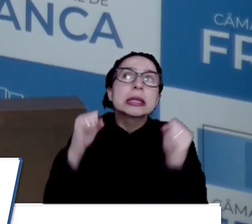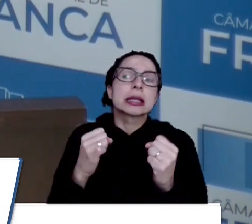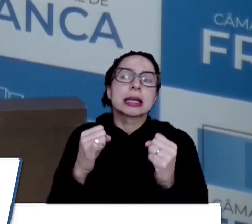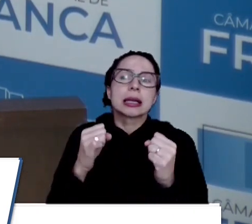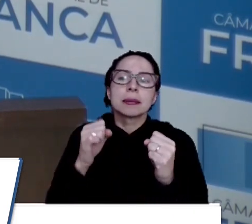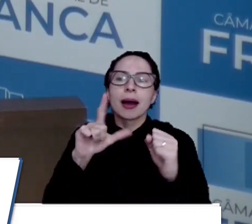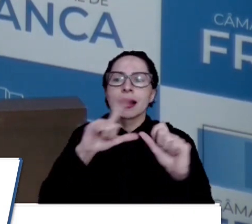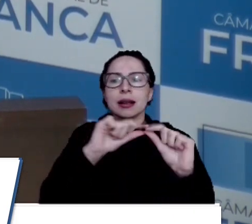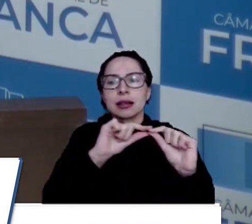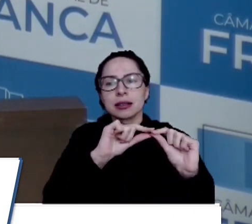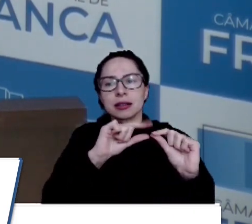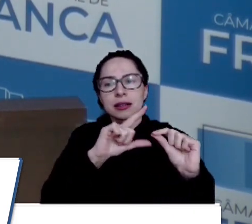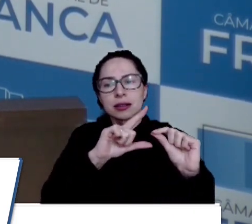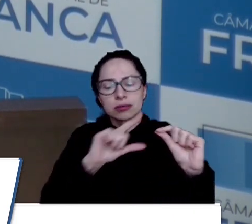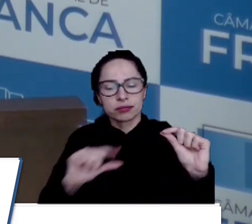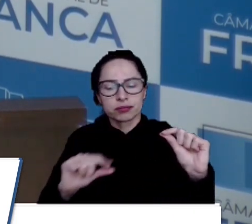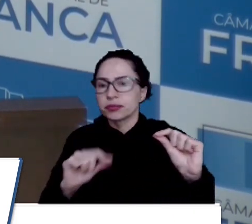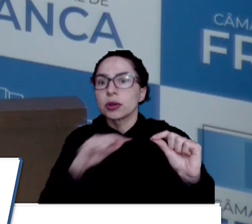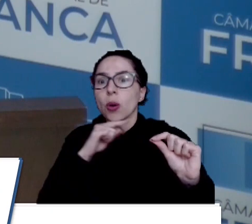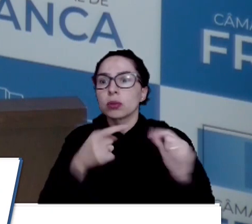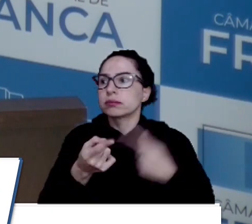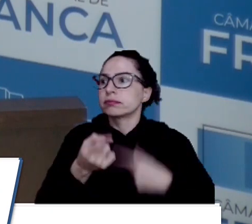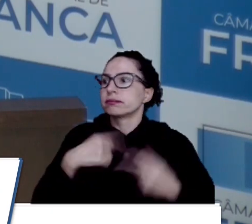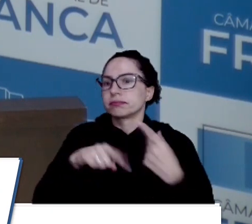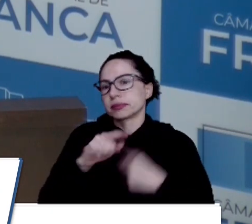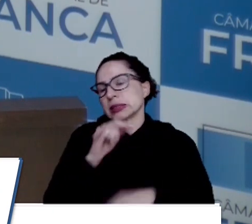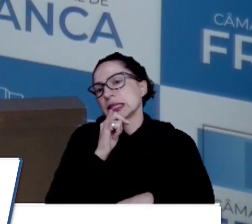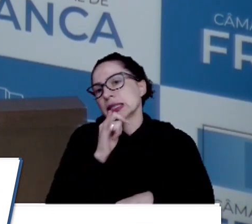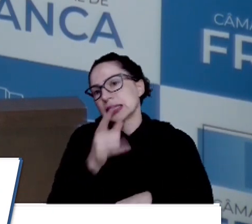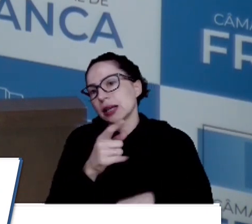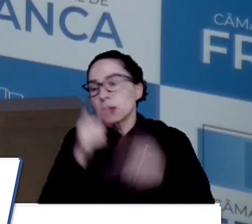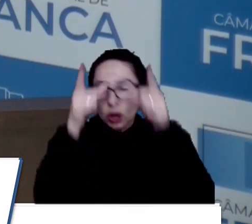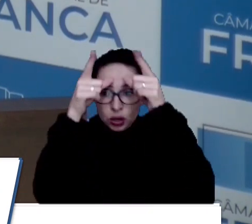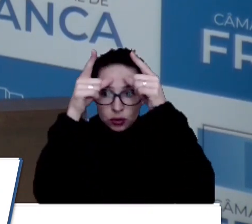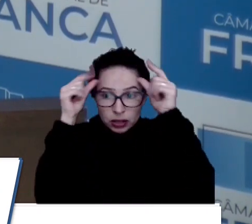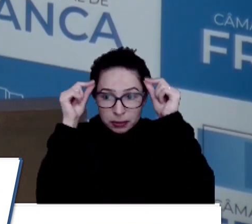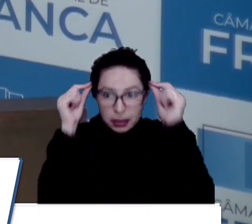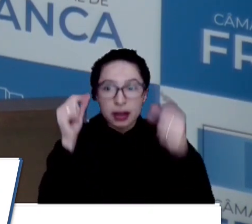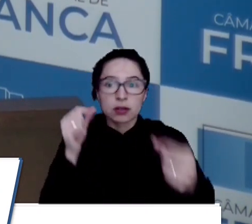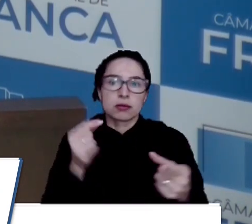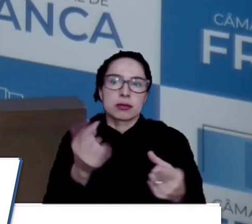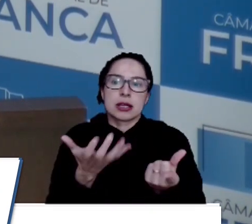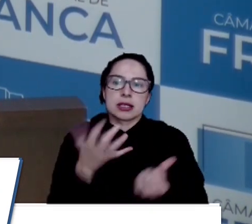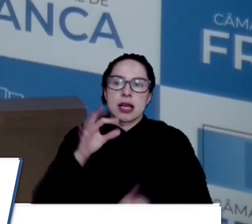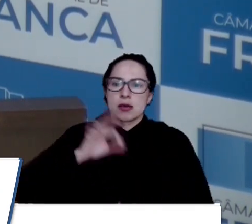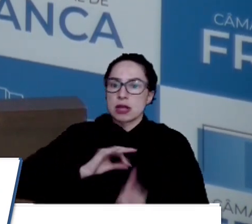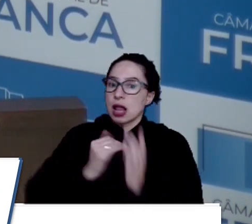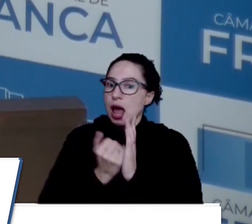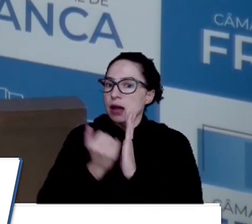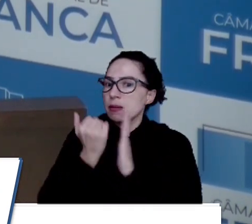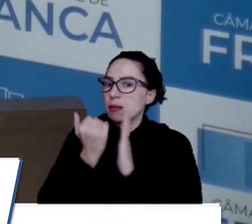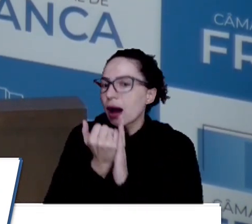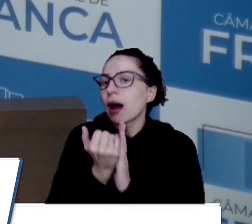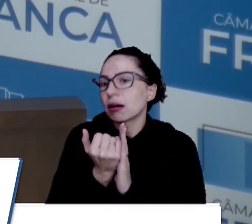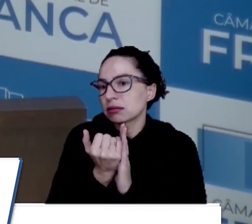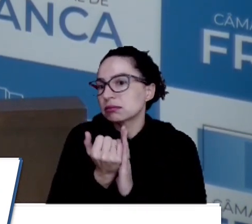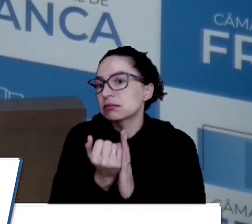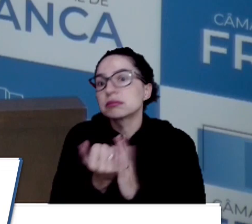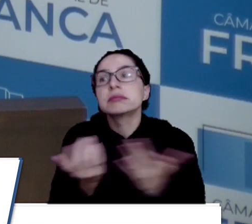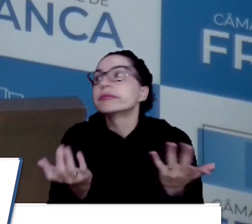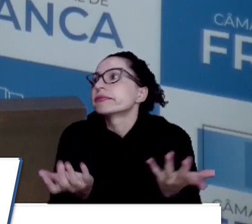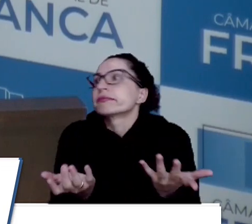subir. Igual, por exemplo, está aqui, os enfermeiros, vocês querem um salário maior, mas vamos lá, vocês vão